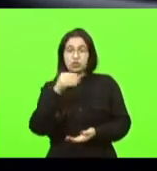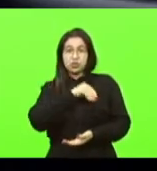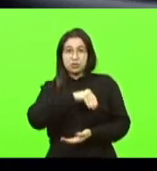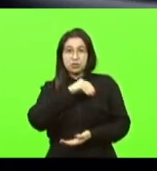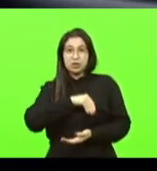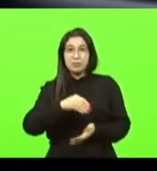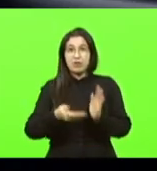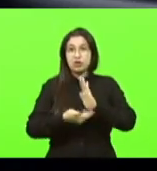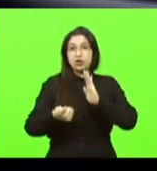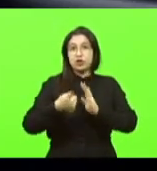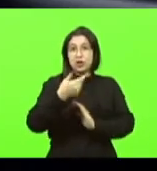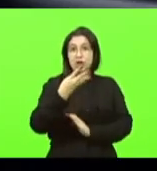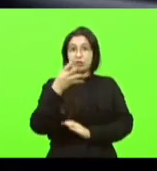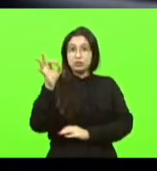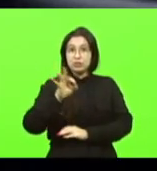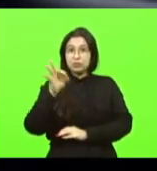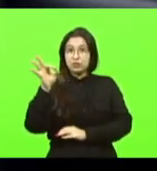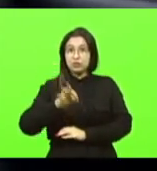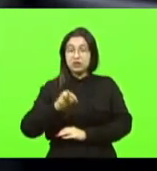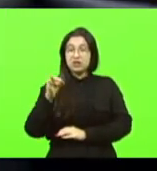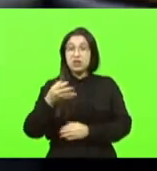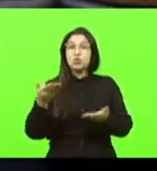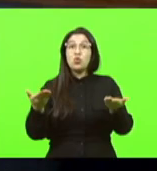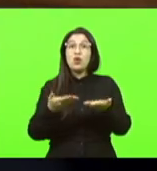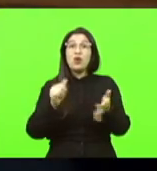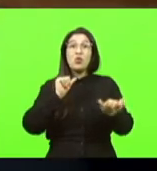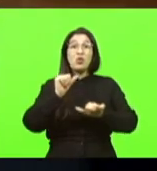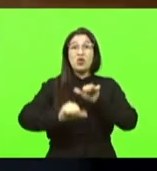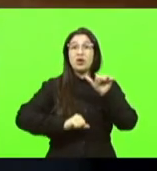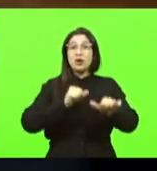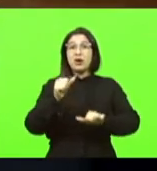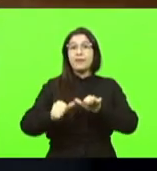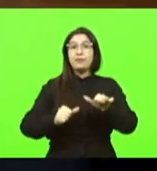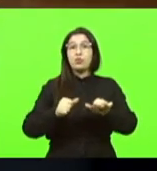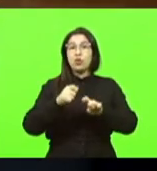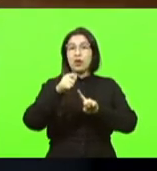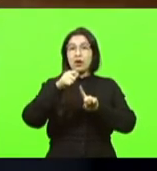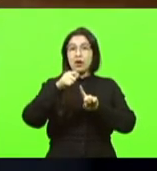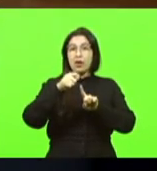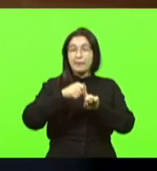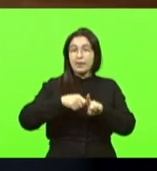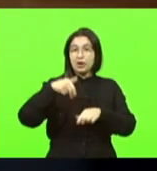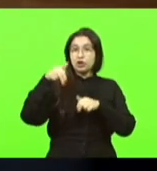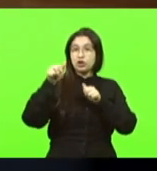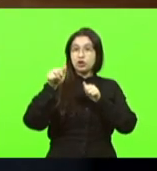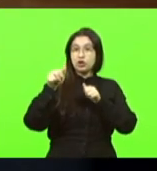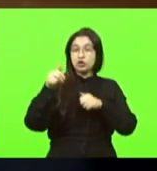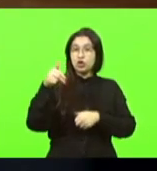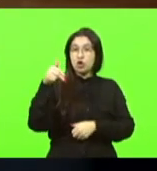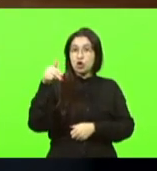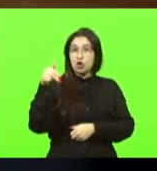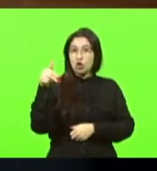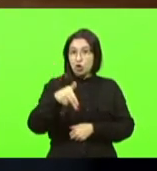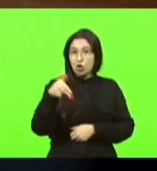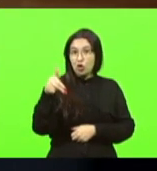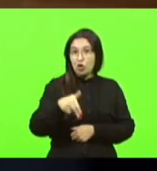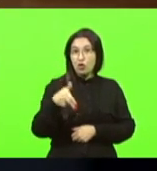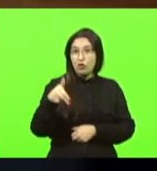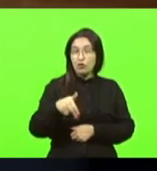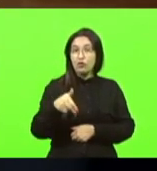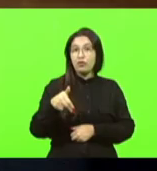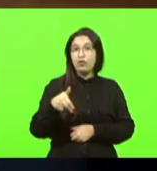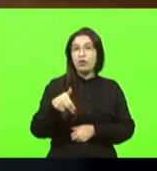14 por cento vai ganhar a partir de Novembro deste ano e com a noventena